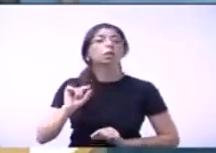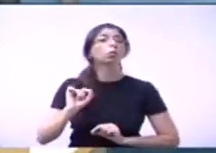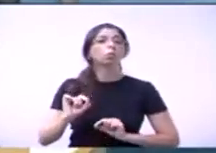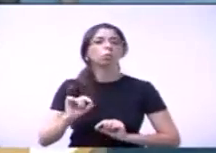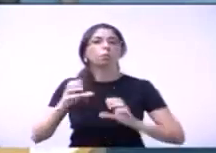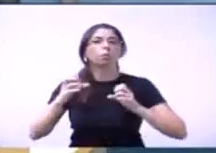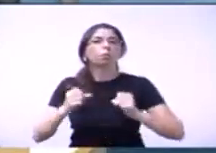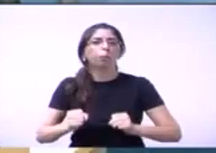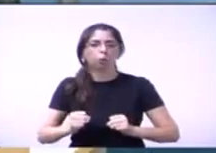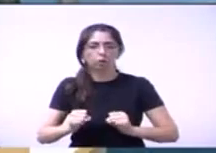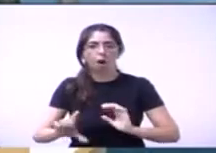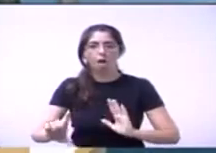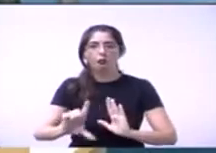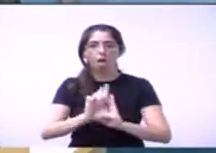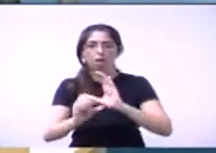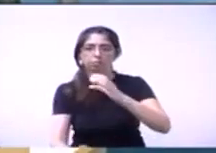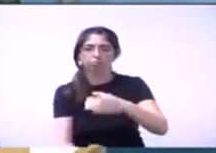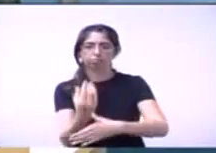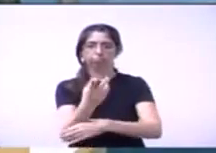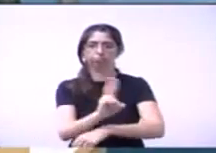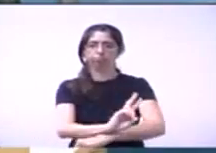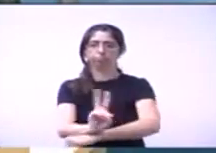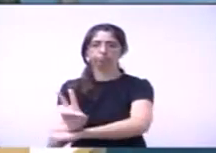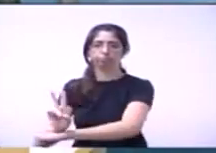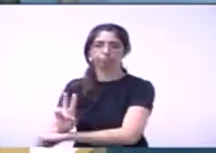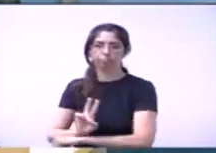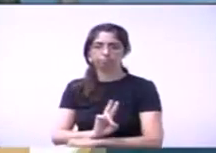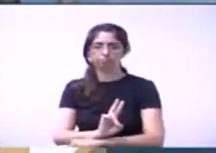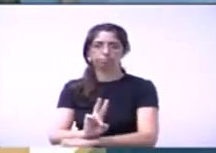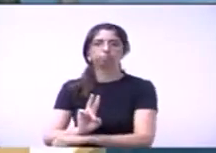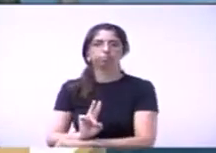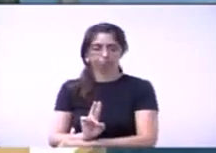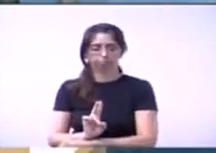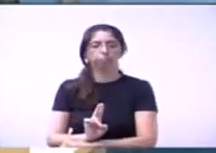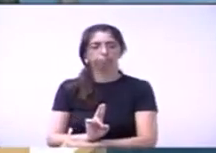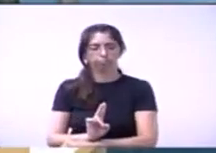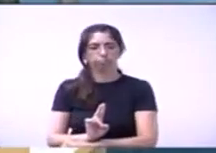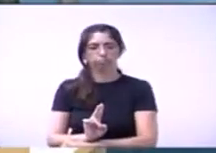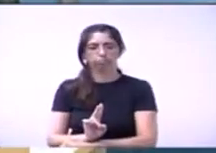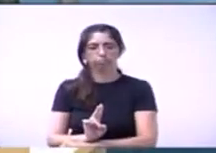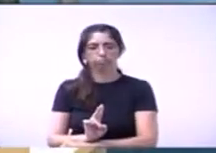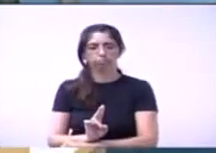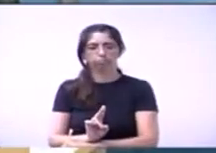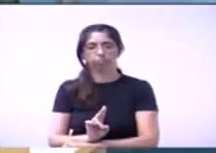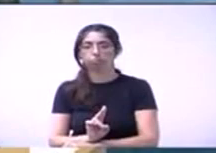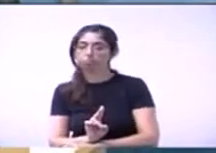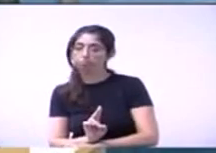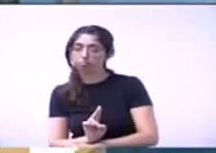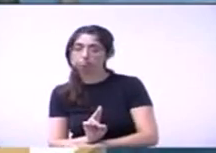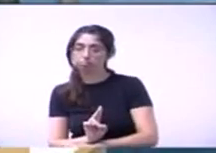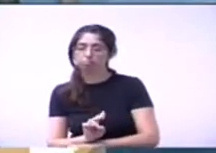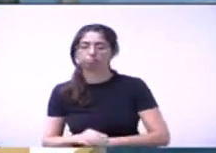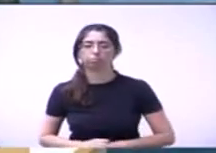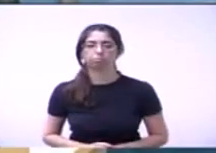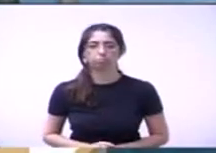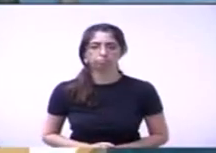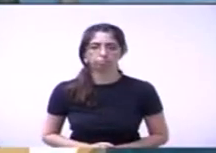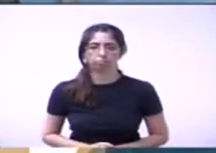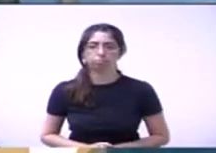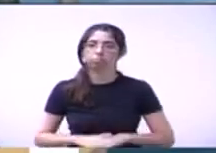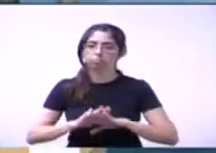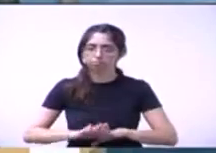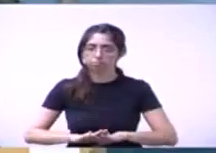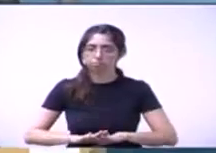ela tem obrigação de primar pela legalidade das leis e por fiscalizar.